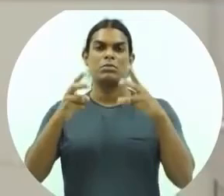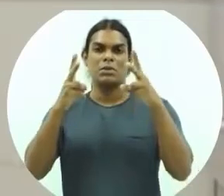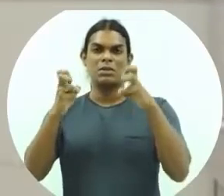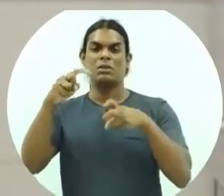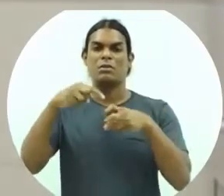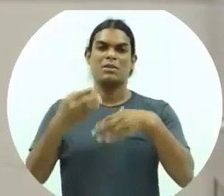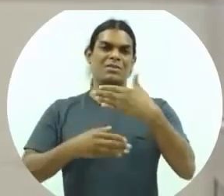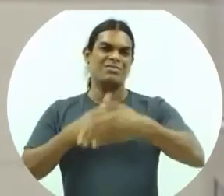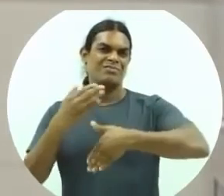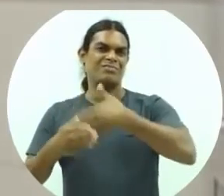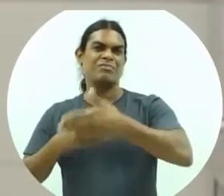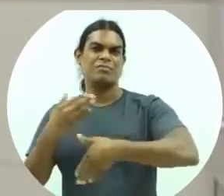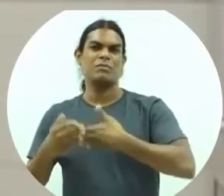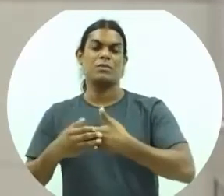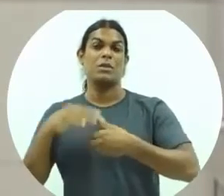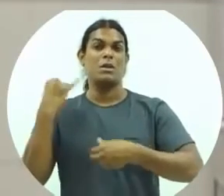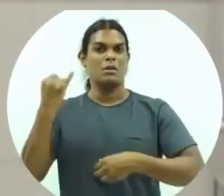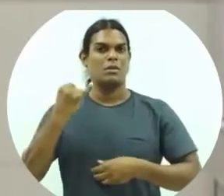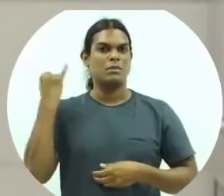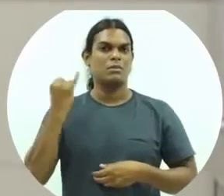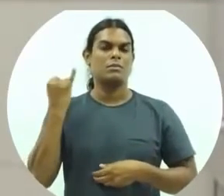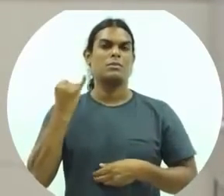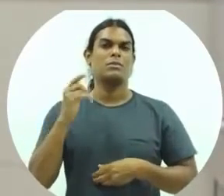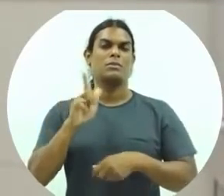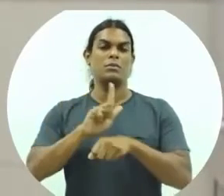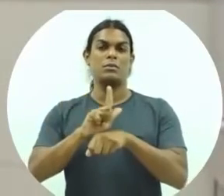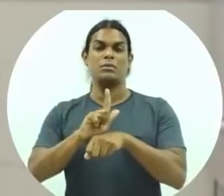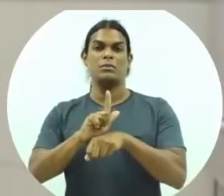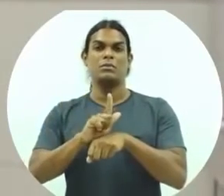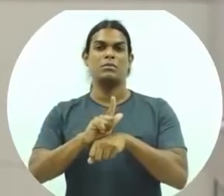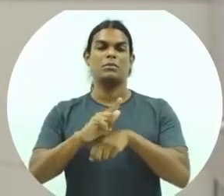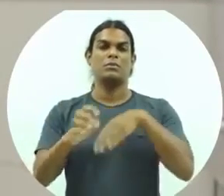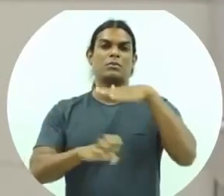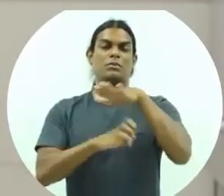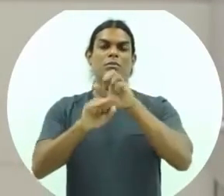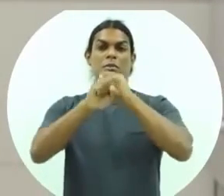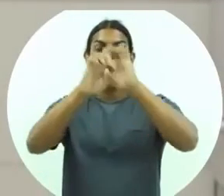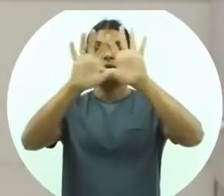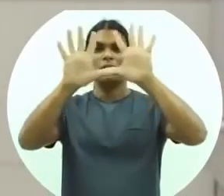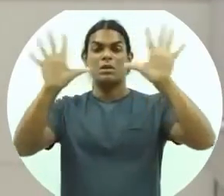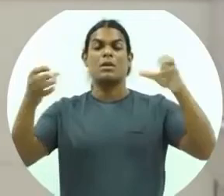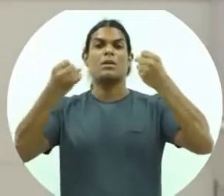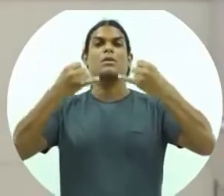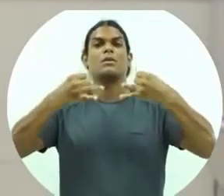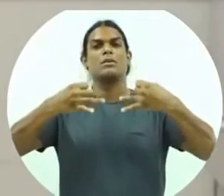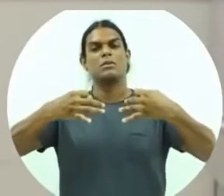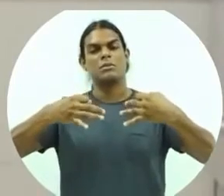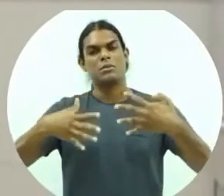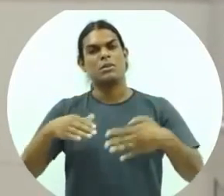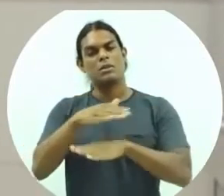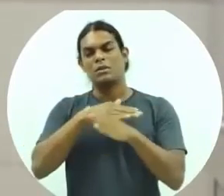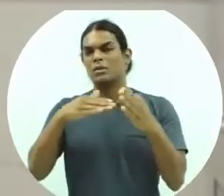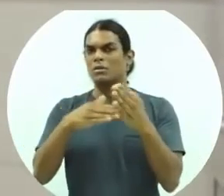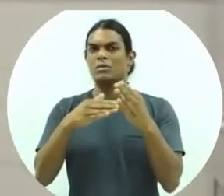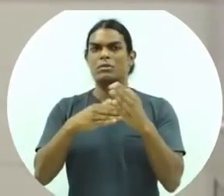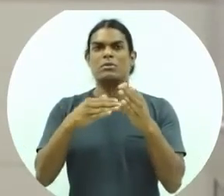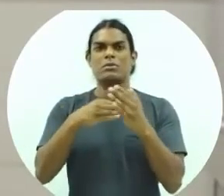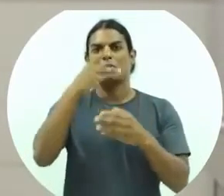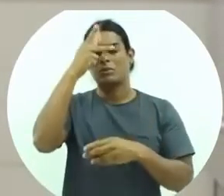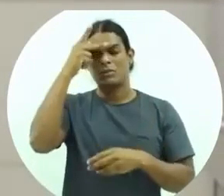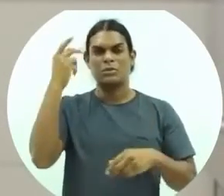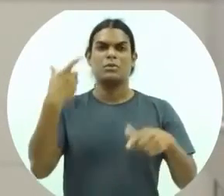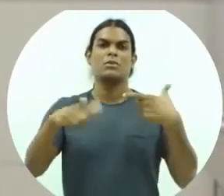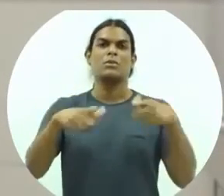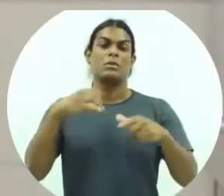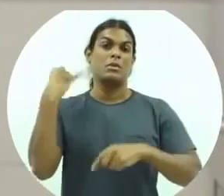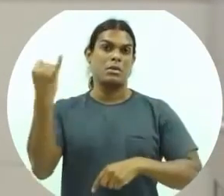ou tendencioso, é muito importante que a gestão da empresa seja uma gestão clara, que diga exatamente a todos esses colaboradores